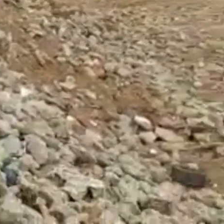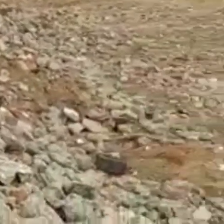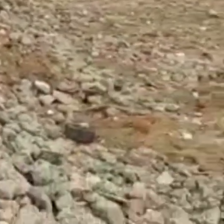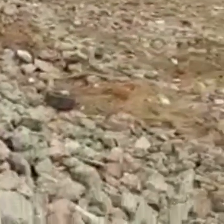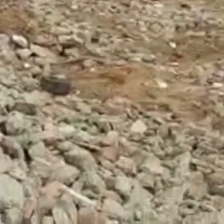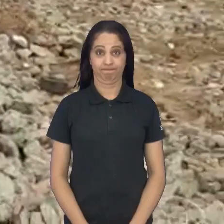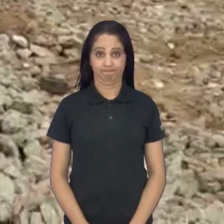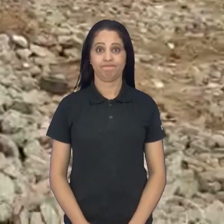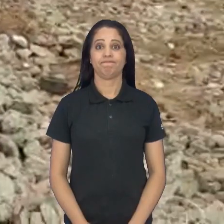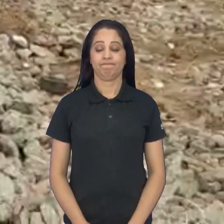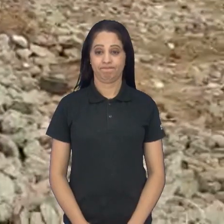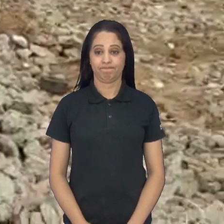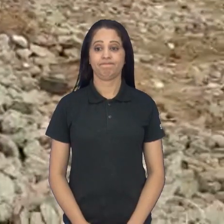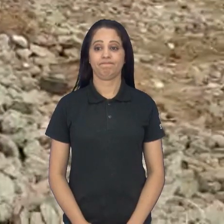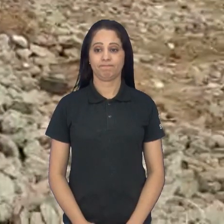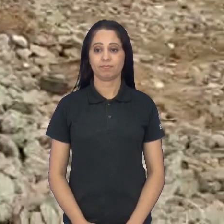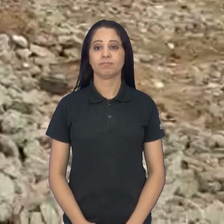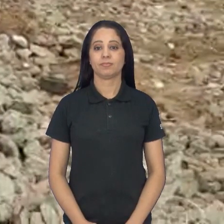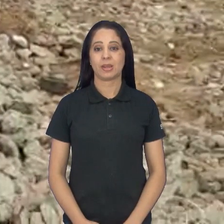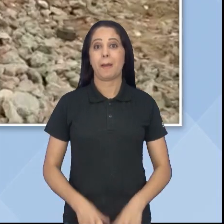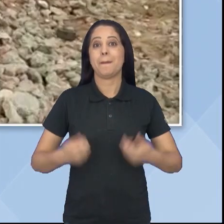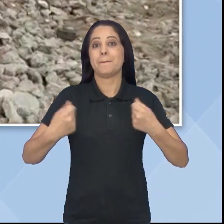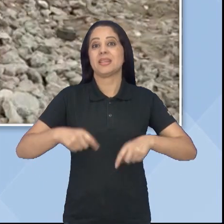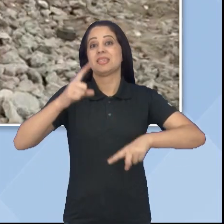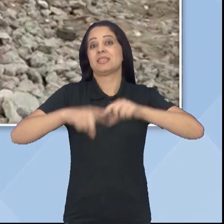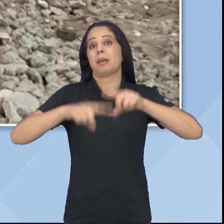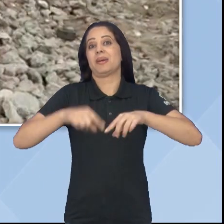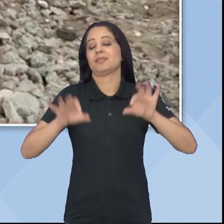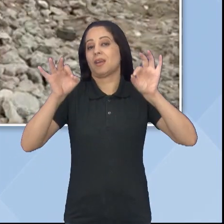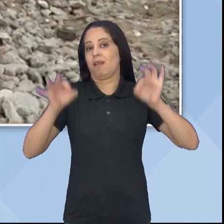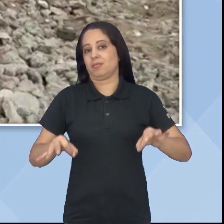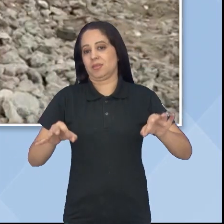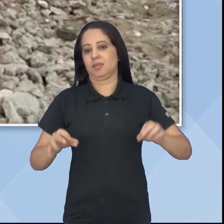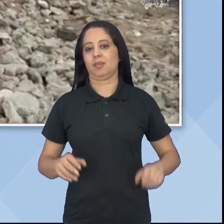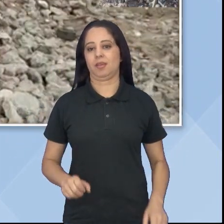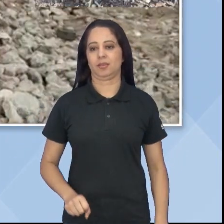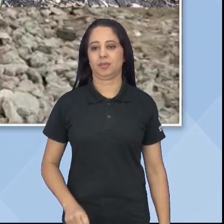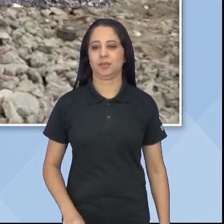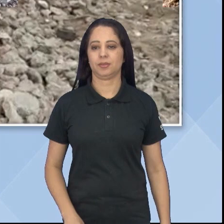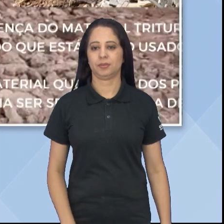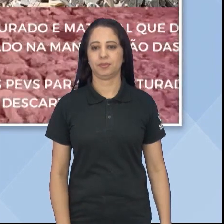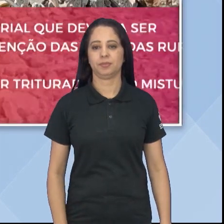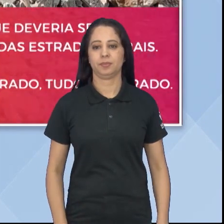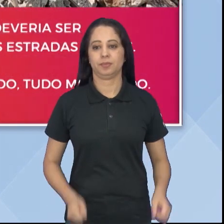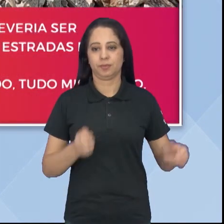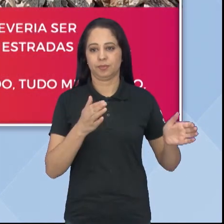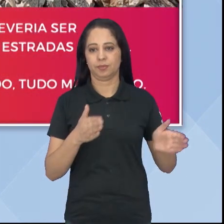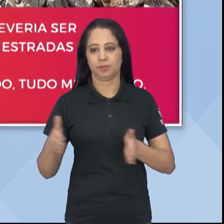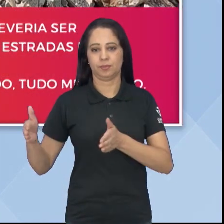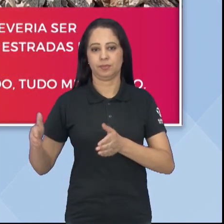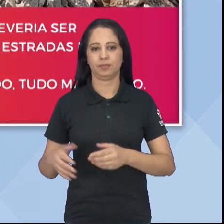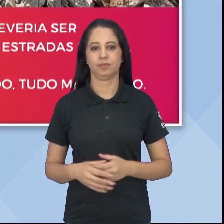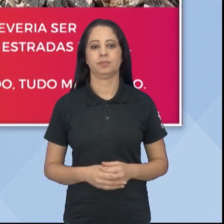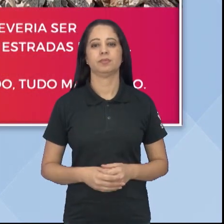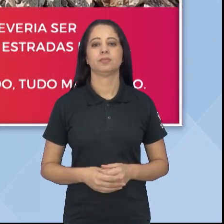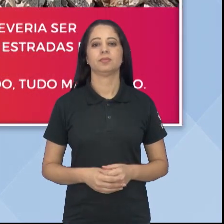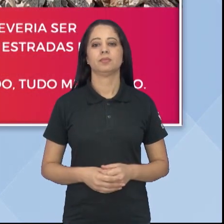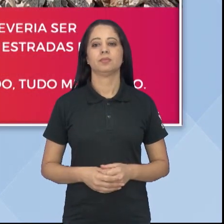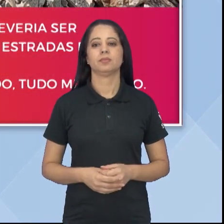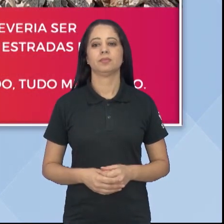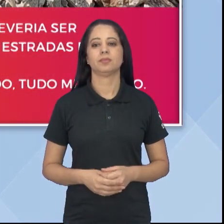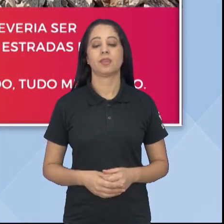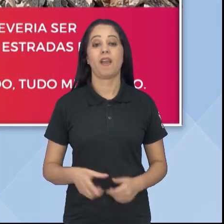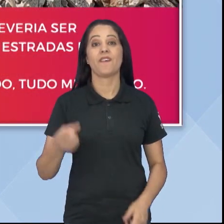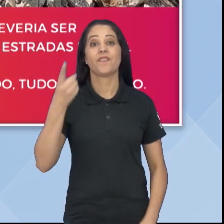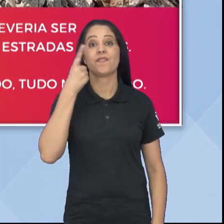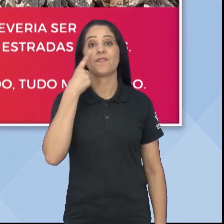Ah, esse dali que deveria ser, né, colocado. Próximo, próximo. Nossa. Pessoal, olha,